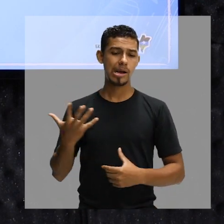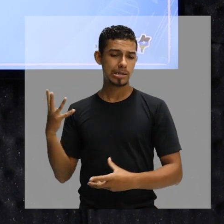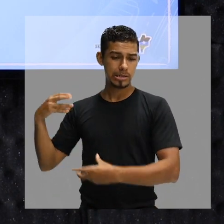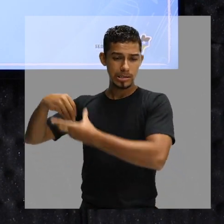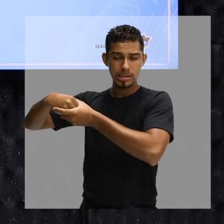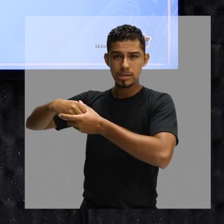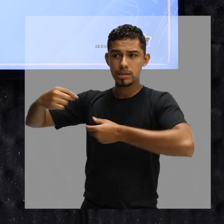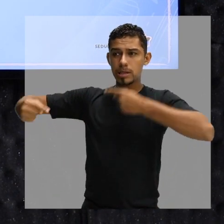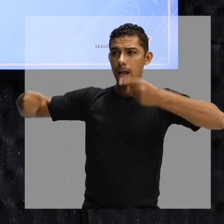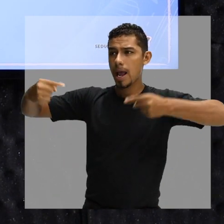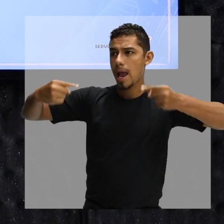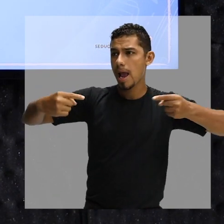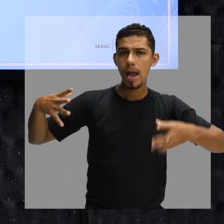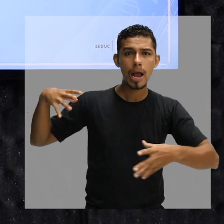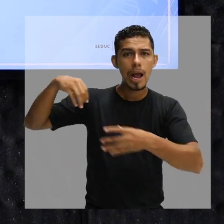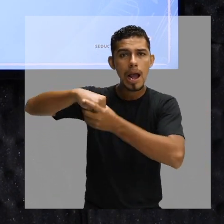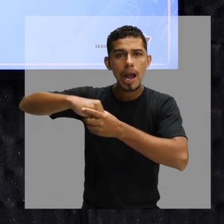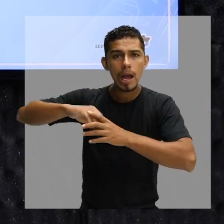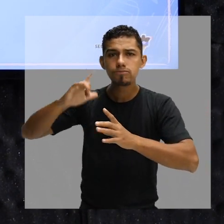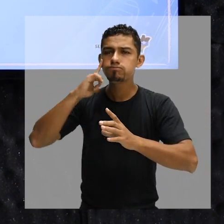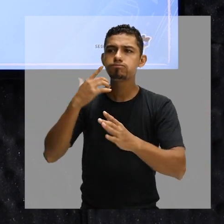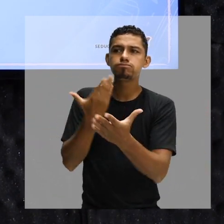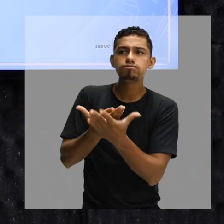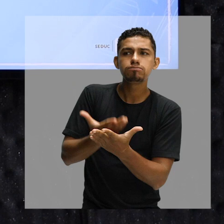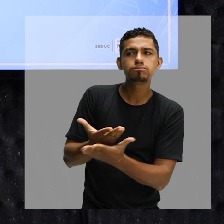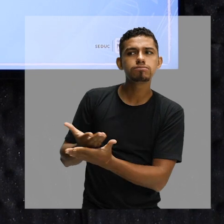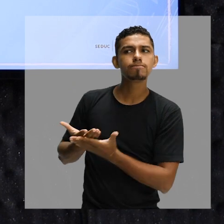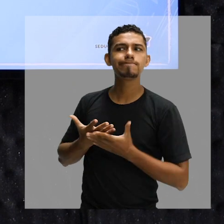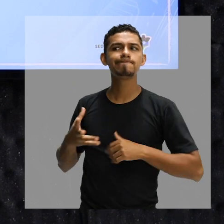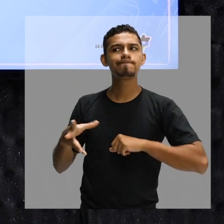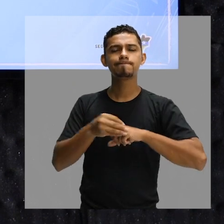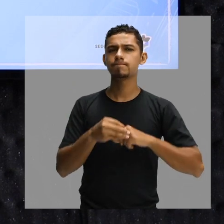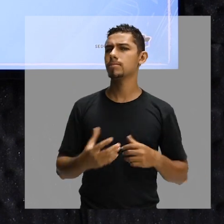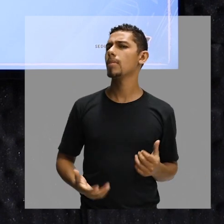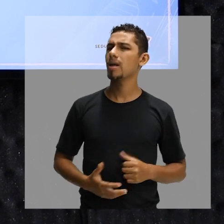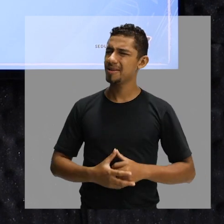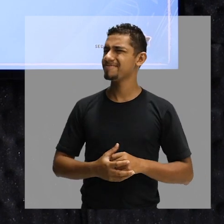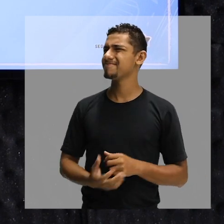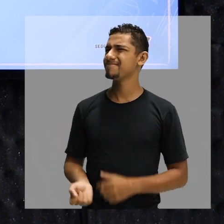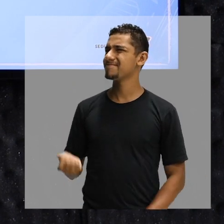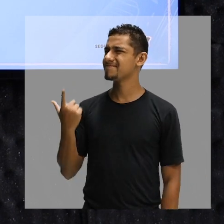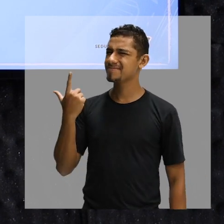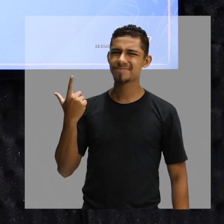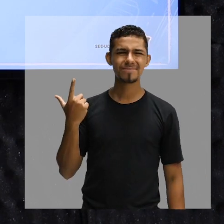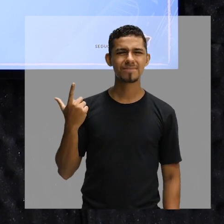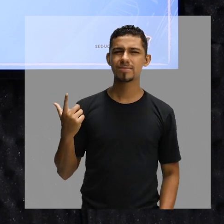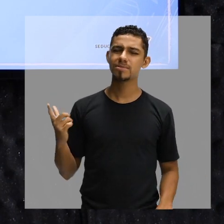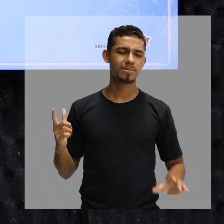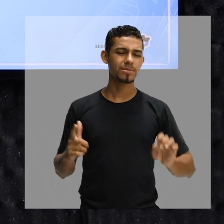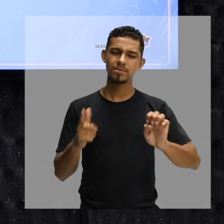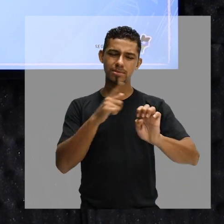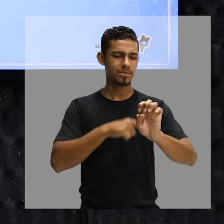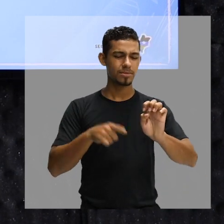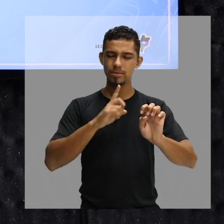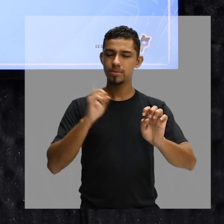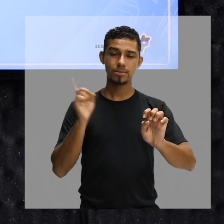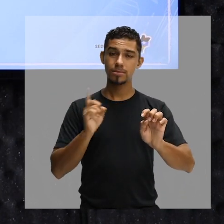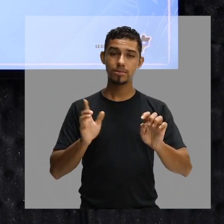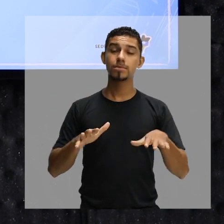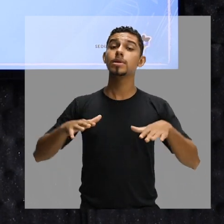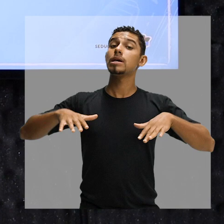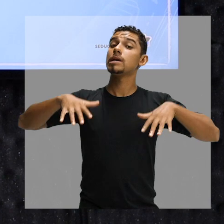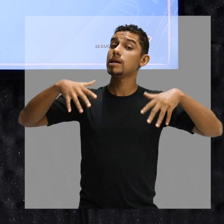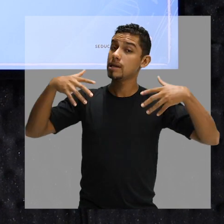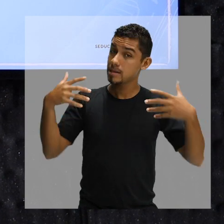limites aos debates acadêmicos. Impor limites aos debates acadêmicos. Olha que coisa esquisita. Tá? Não pode ser também